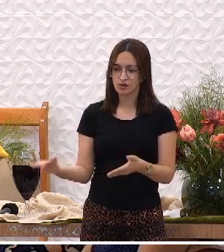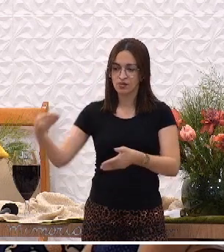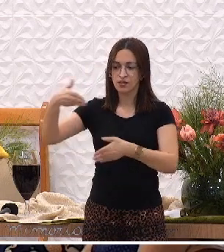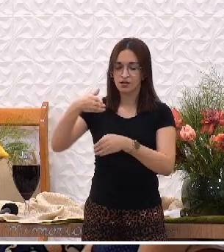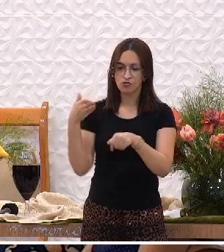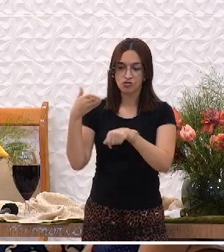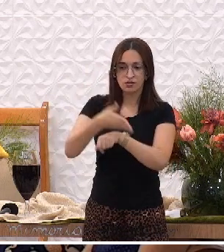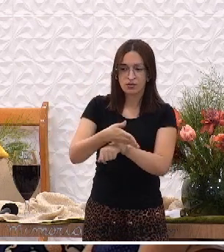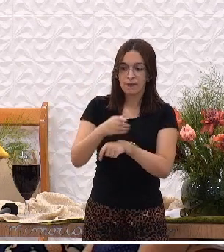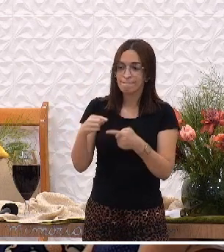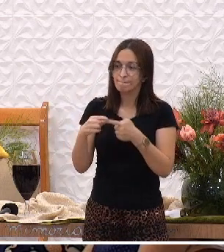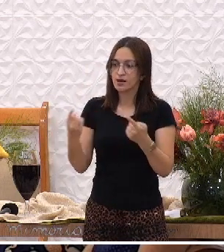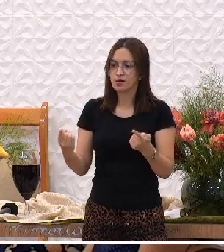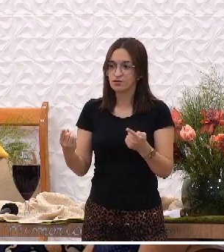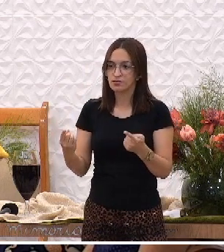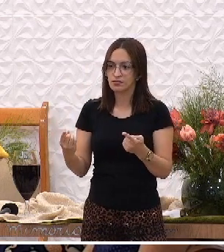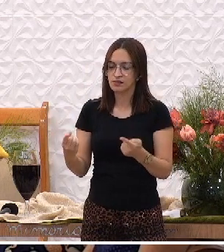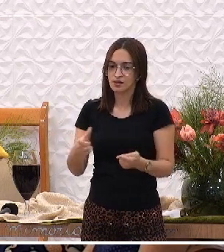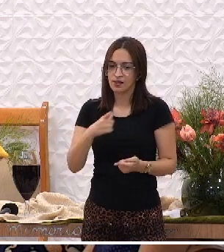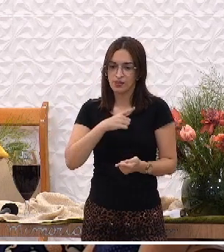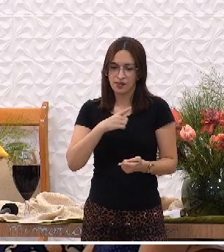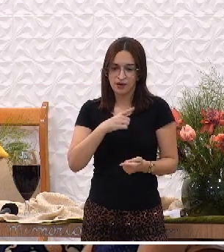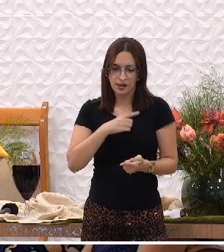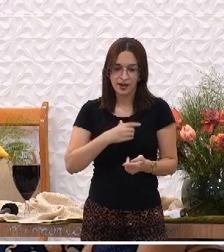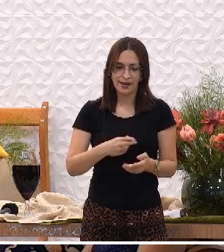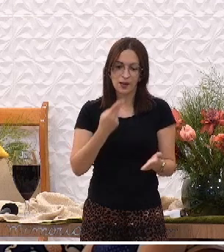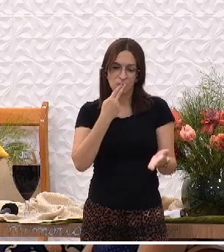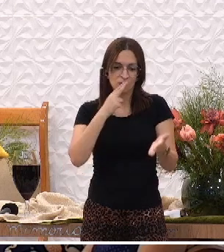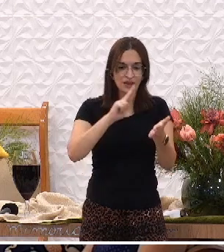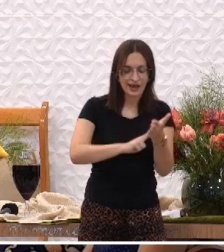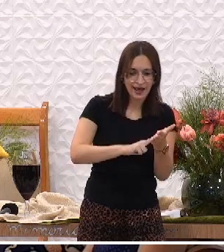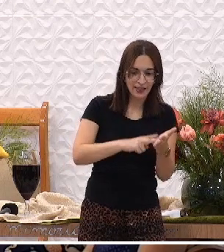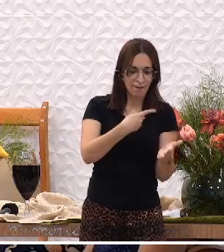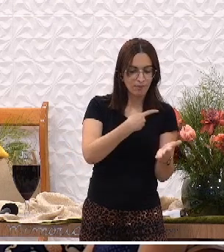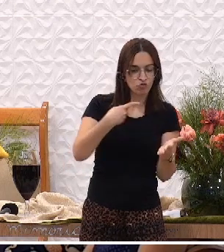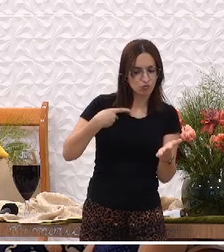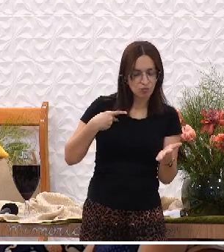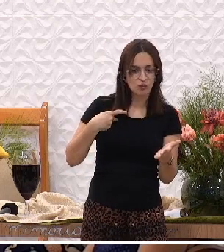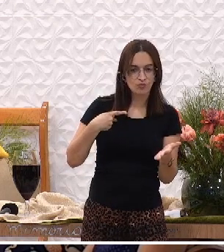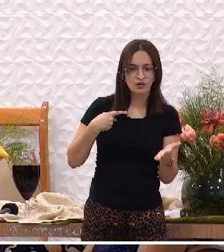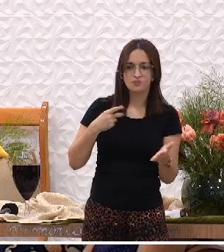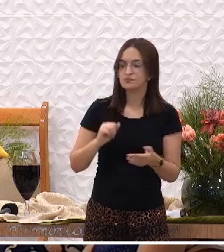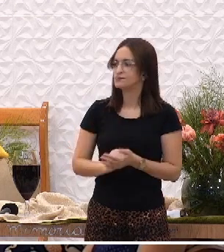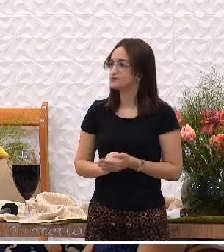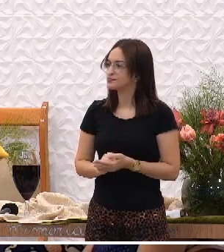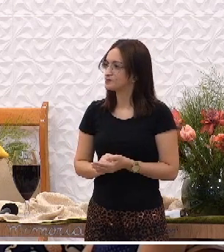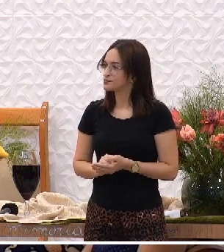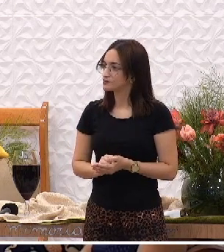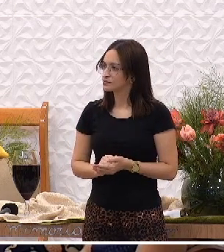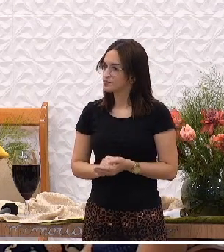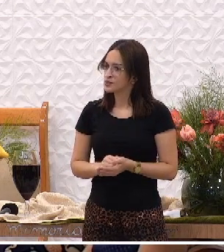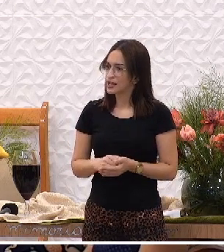emite cartas pastorais que envia para todas as igrejas, que é basicamente o que a igreja fazia nos primeiros séculos. Se juntava para resolver uma